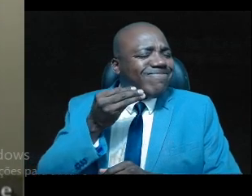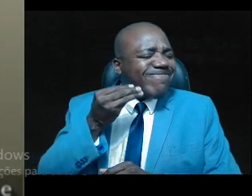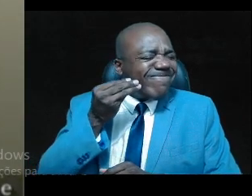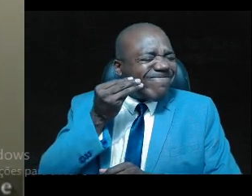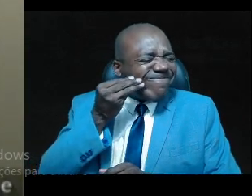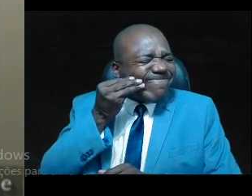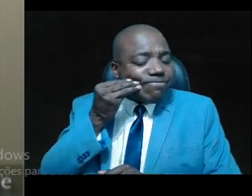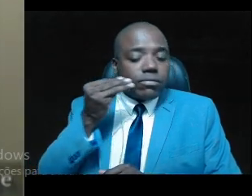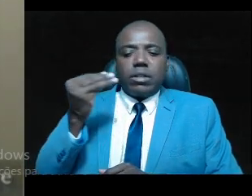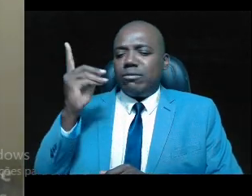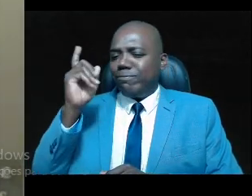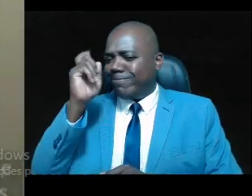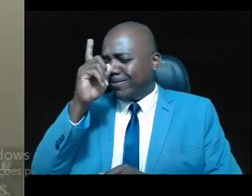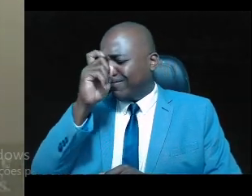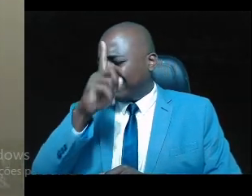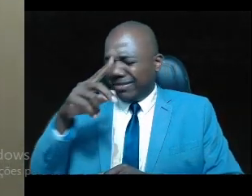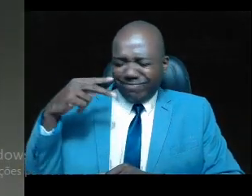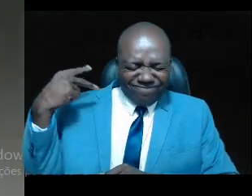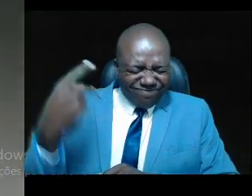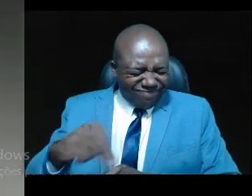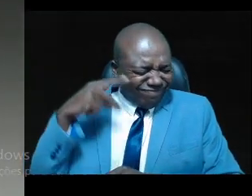até cadeias e prisões.